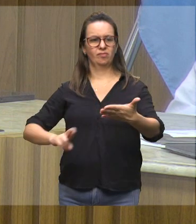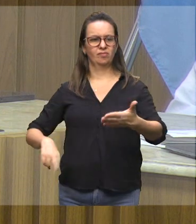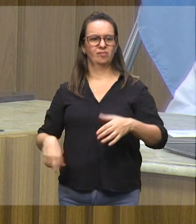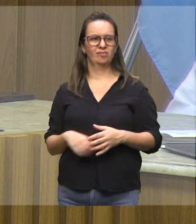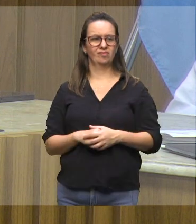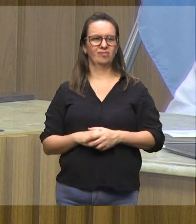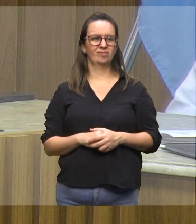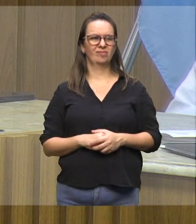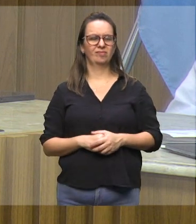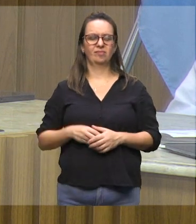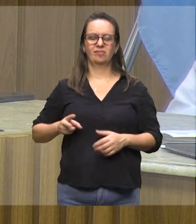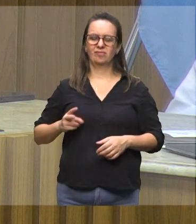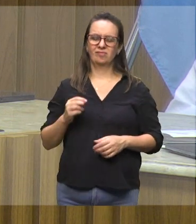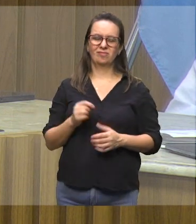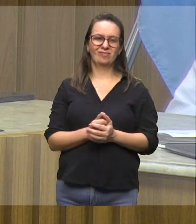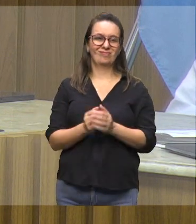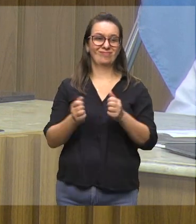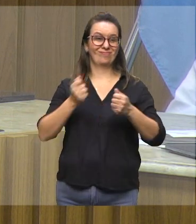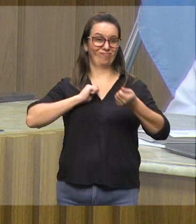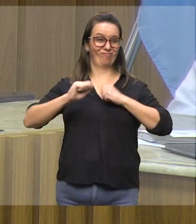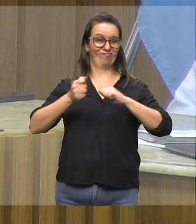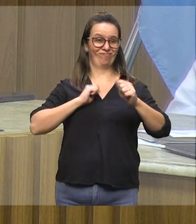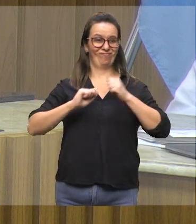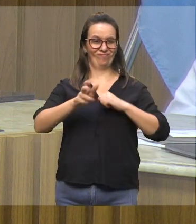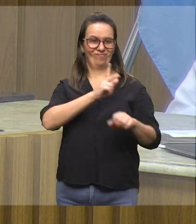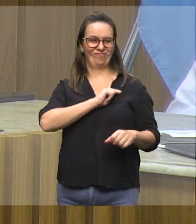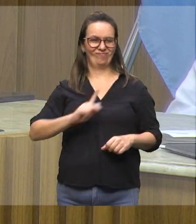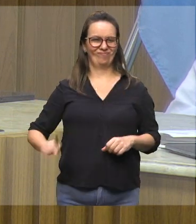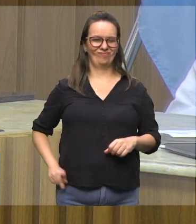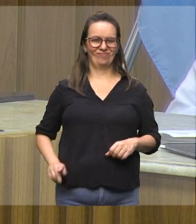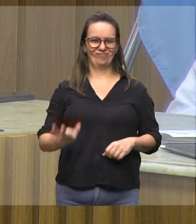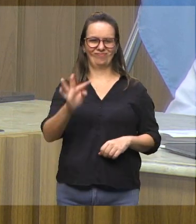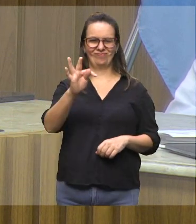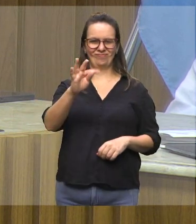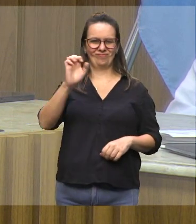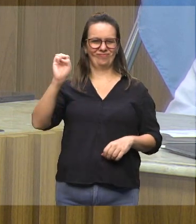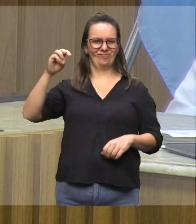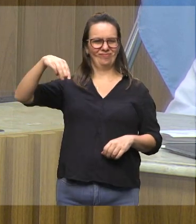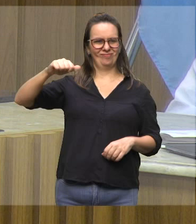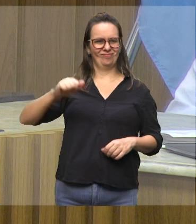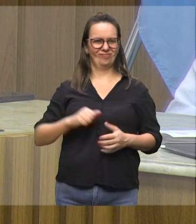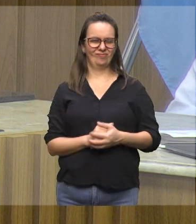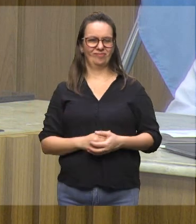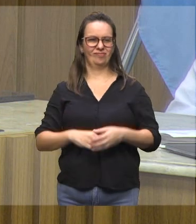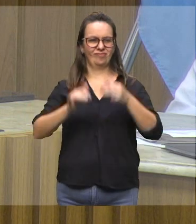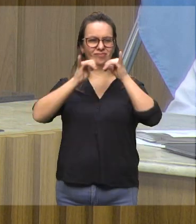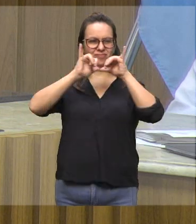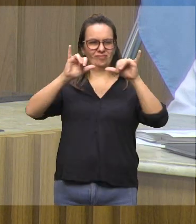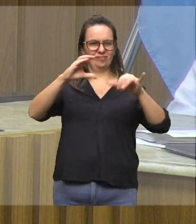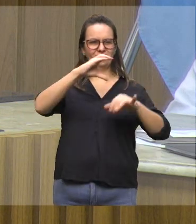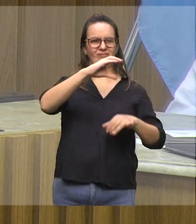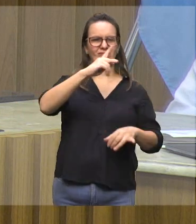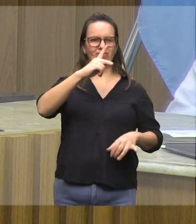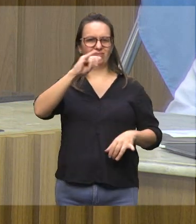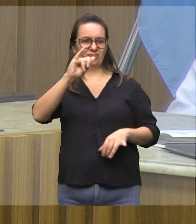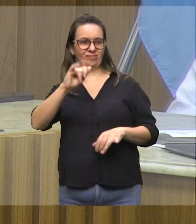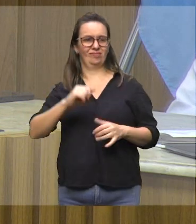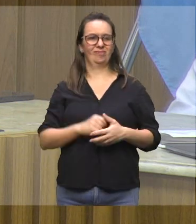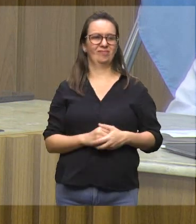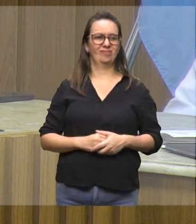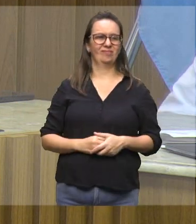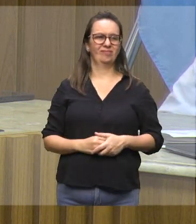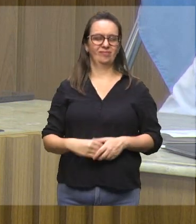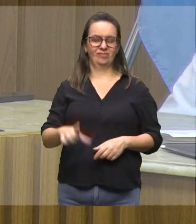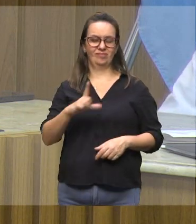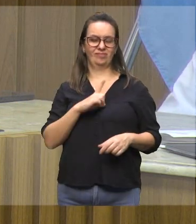hora do presidente da FEMA, porque eu acho que é ele que tem que fazer isso, dar publicidade para esse relatório, porque a CPI vai sair legitimada. A